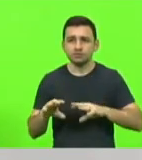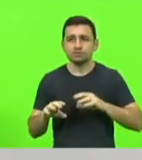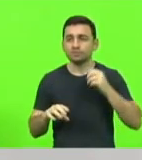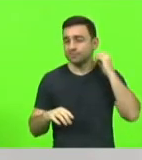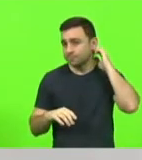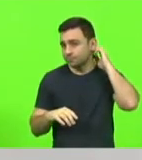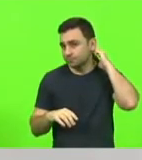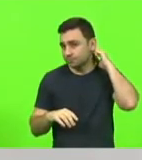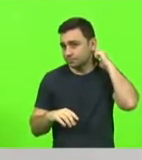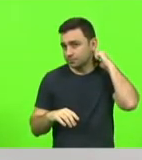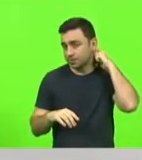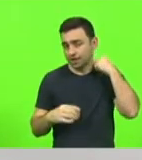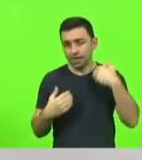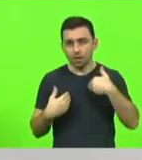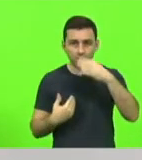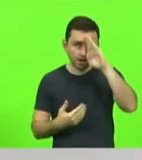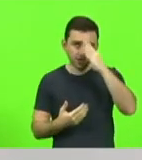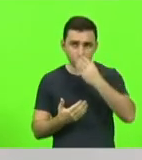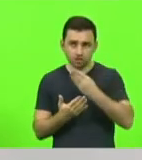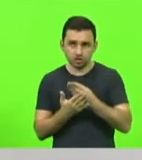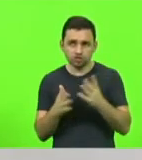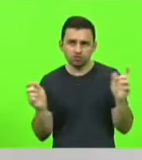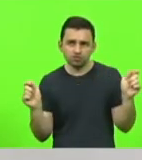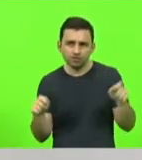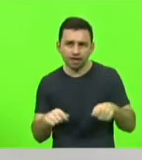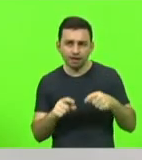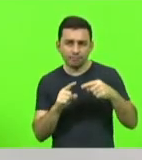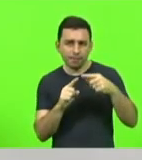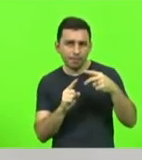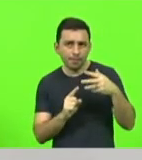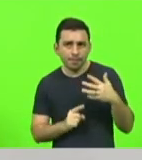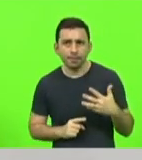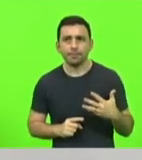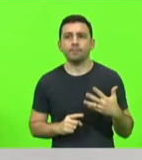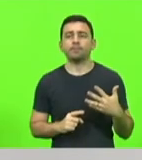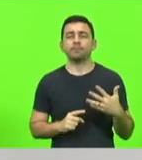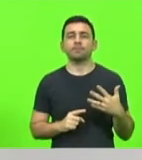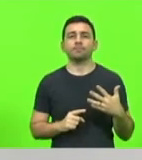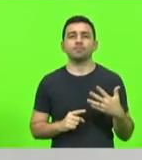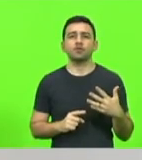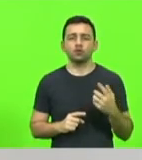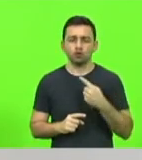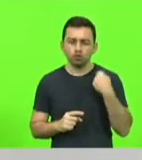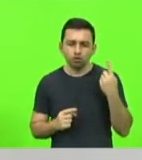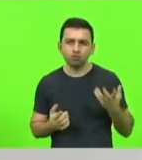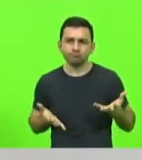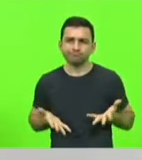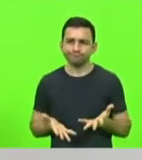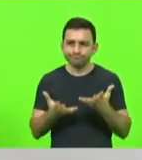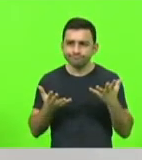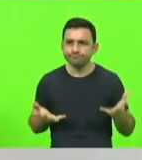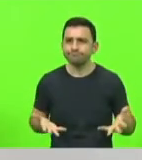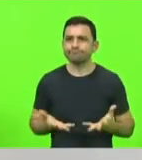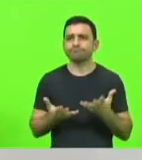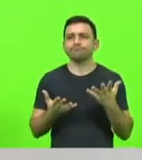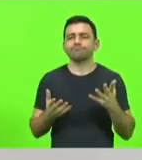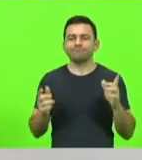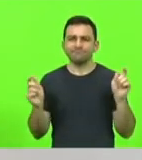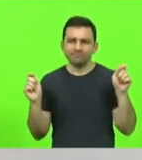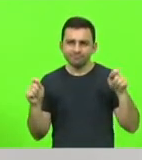que é através destas oportunidades que nós promovemos, que nós